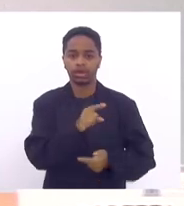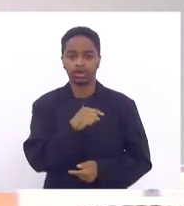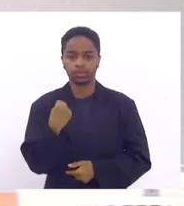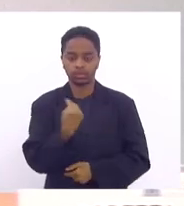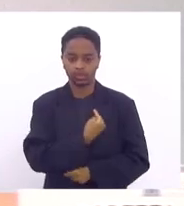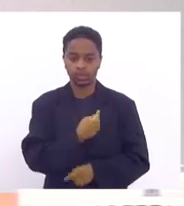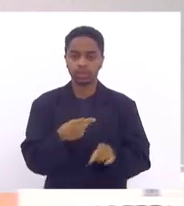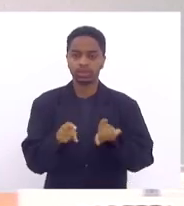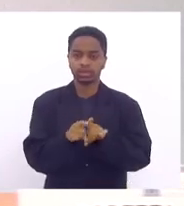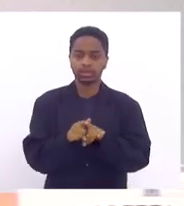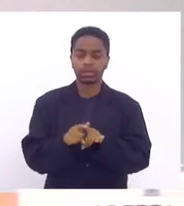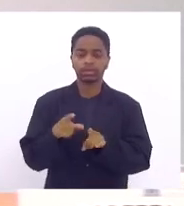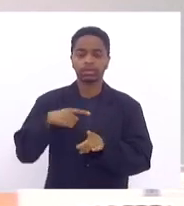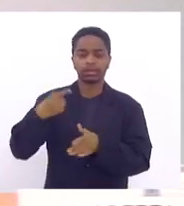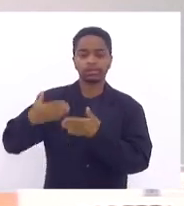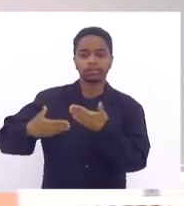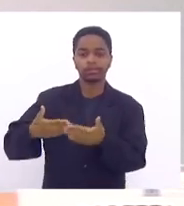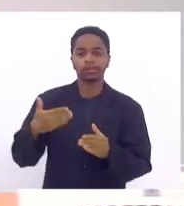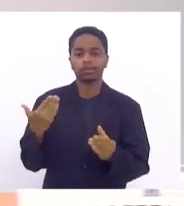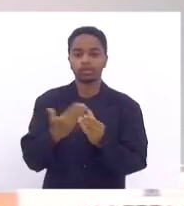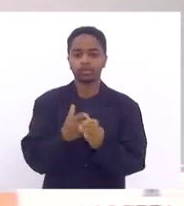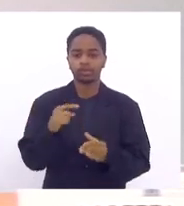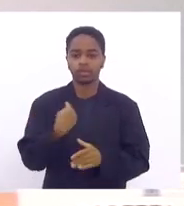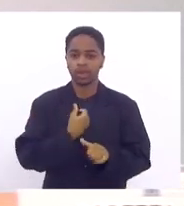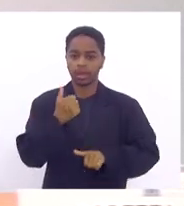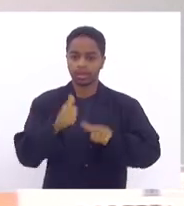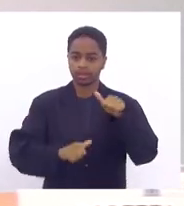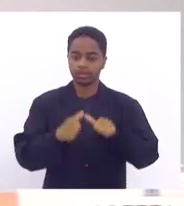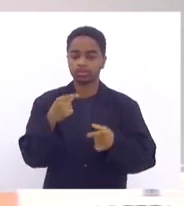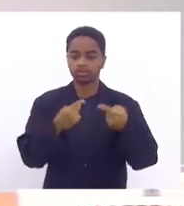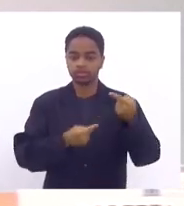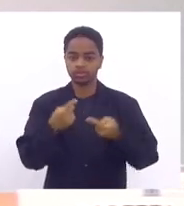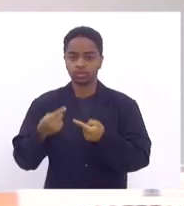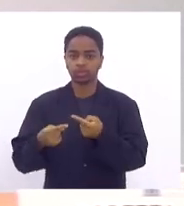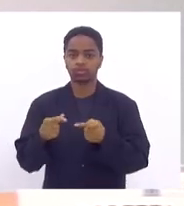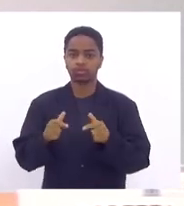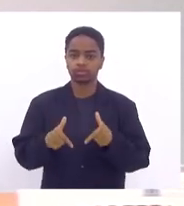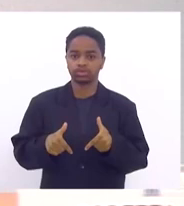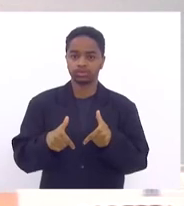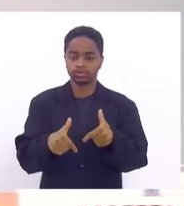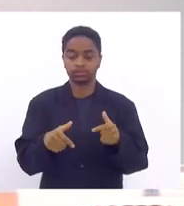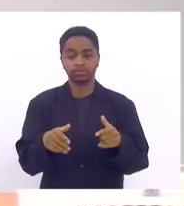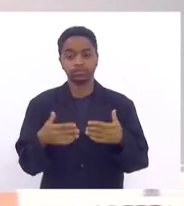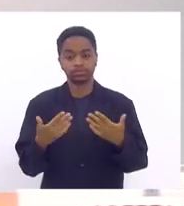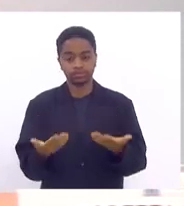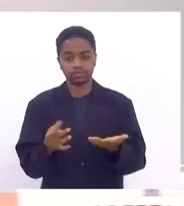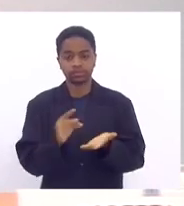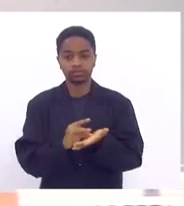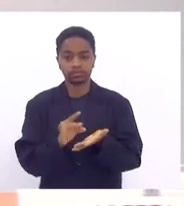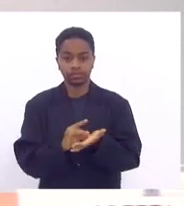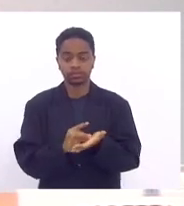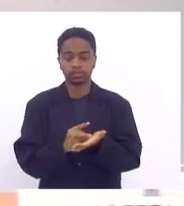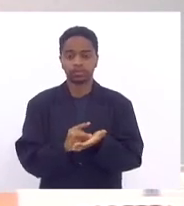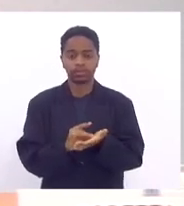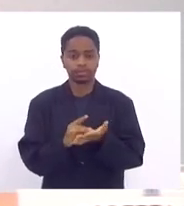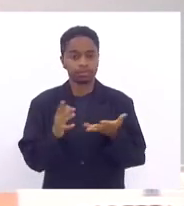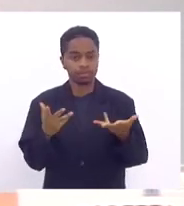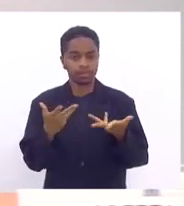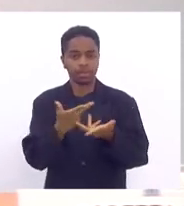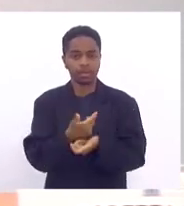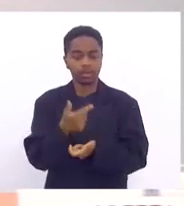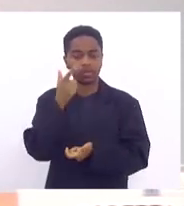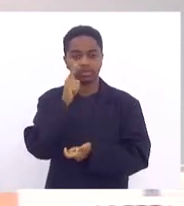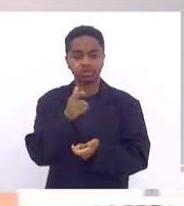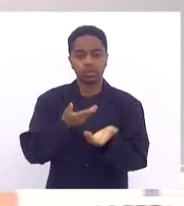de casos e processos que a gente Analisa discute enfrenta eh e isso é muito gratificante poder